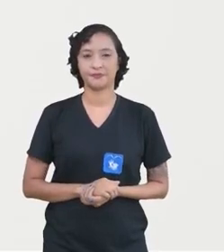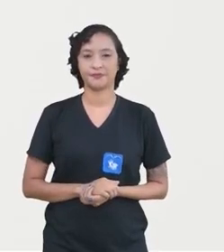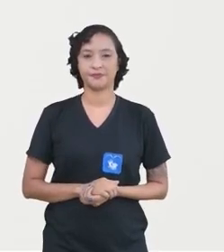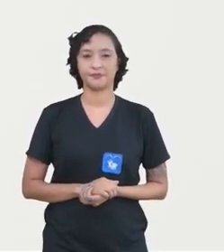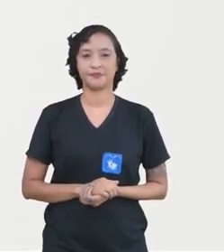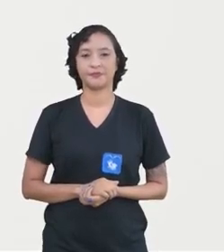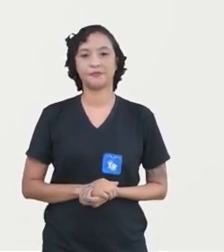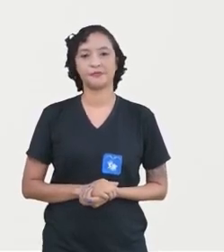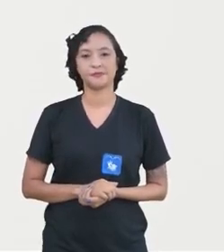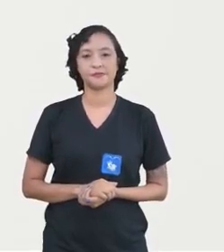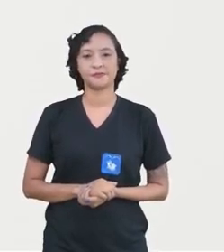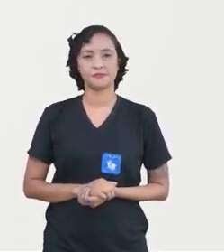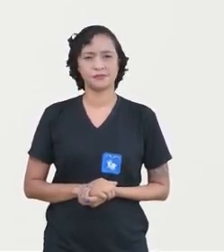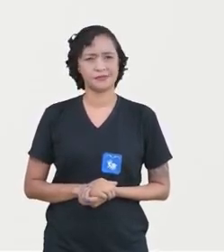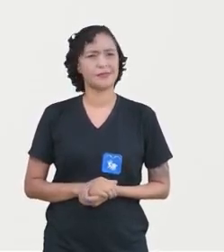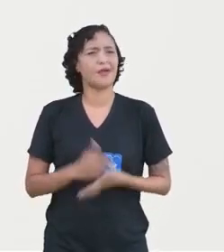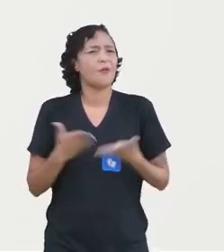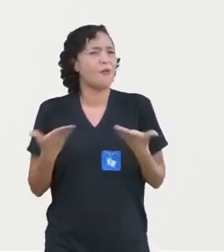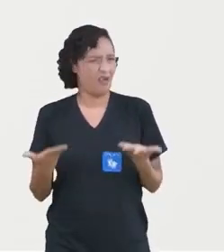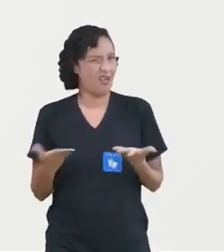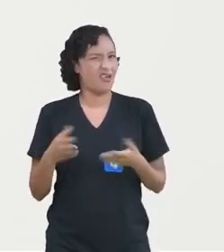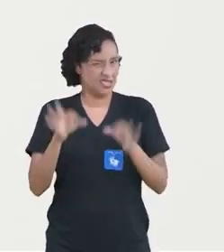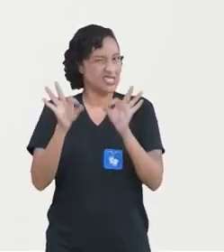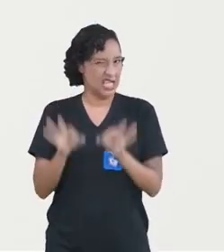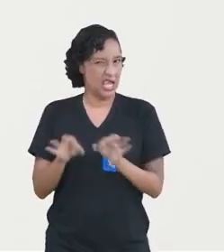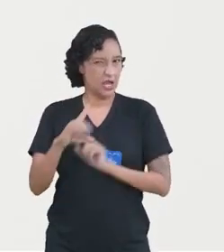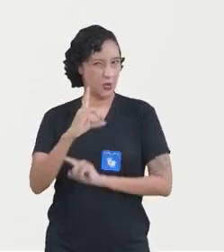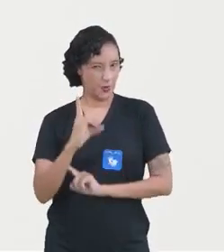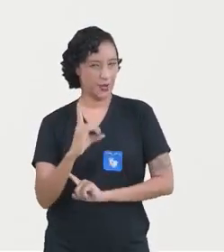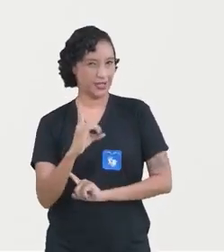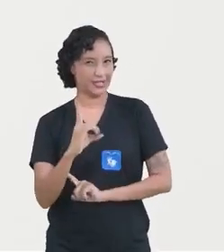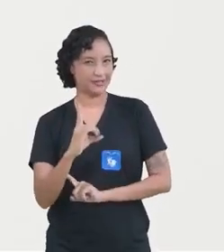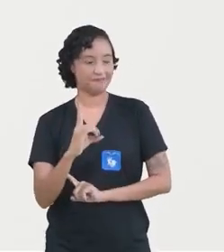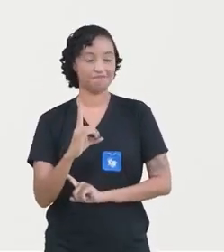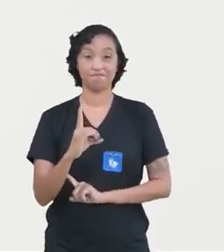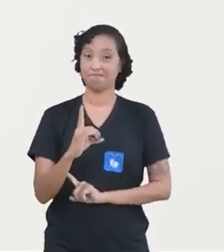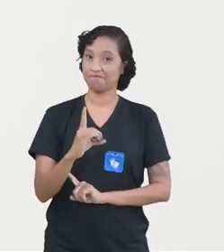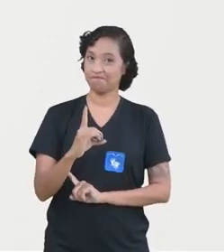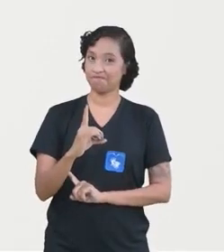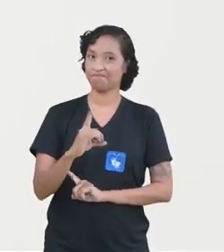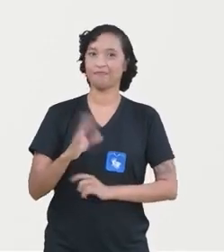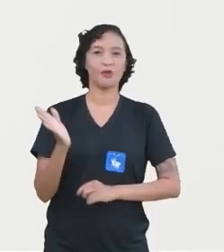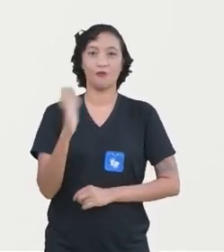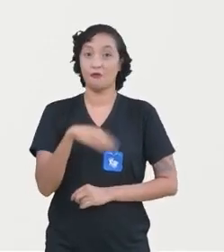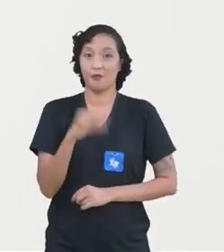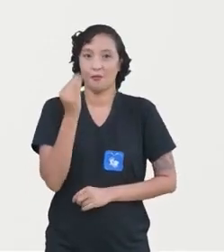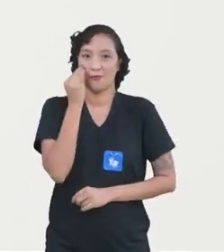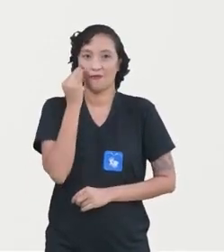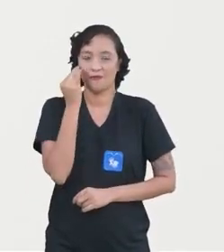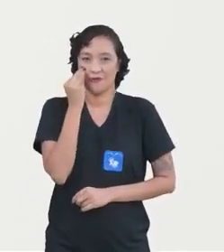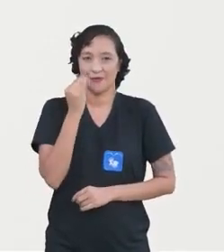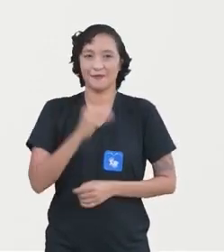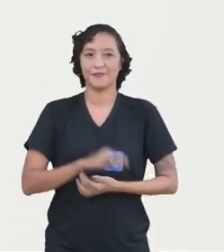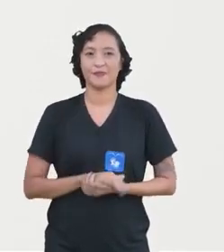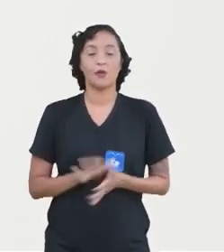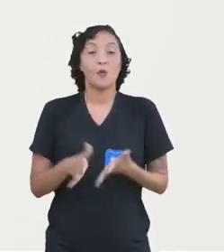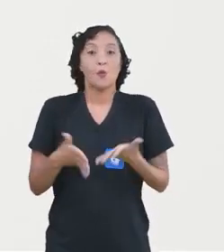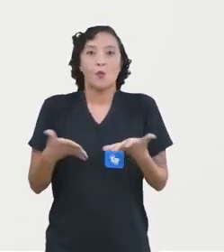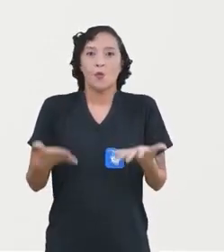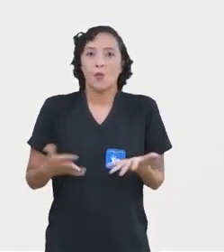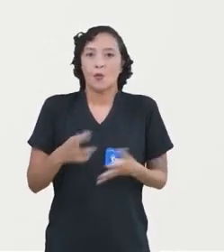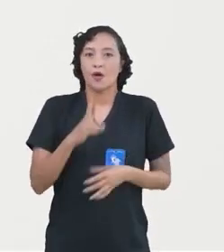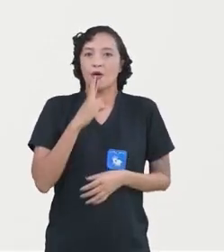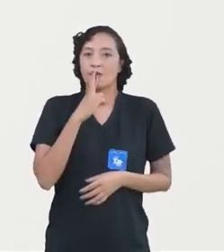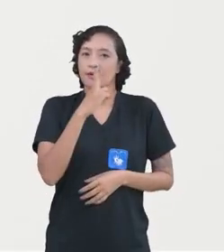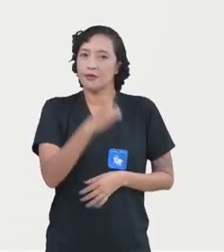com a infância. Será que é essa a questão correta do desenvolvimento humano? Vamos lá? Vamos ver qual é